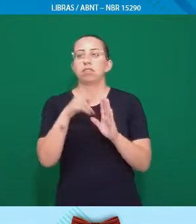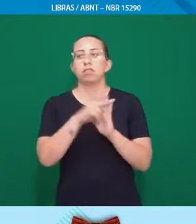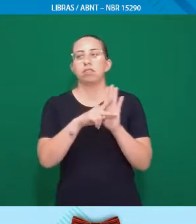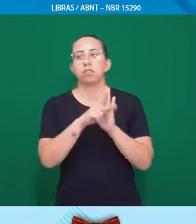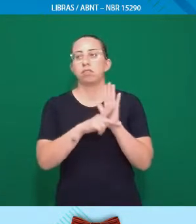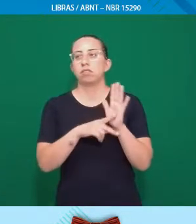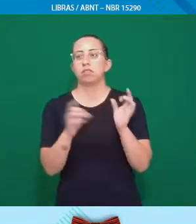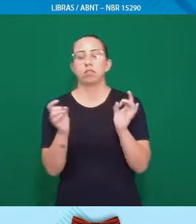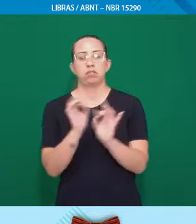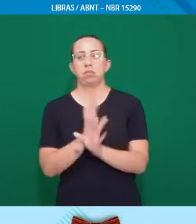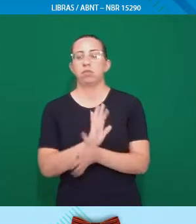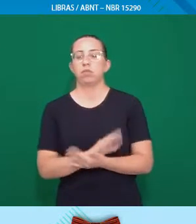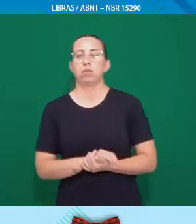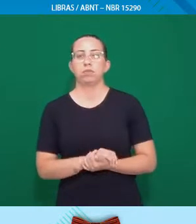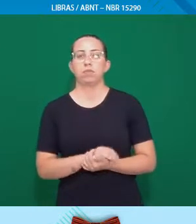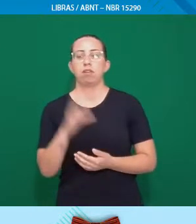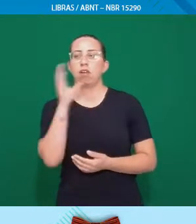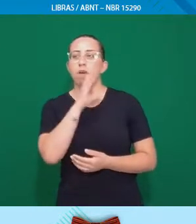isso